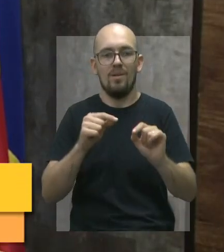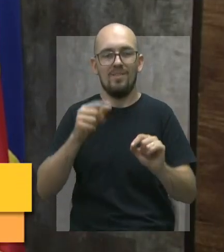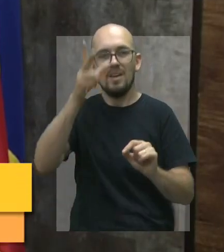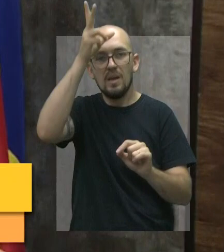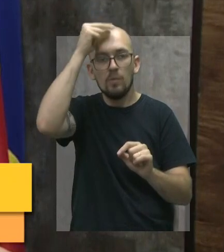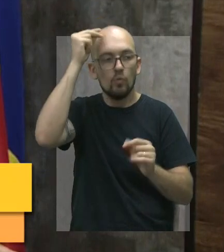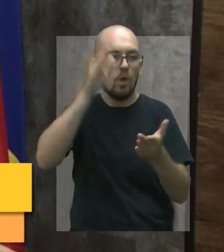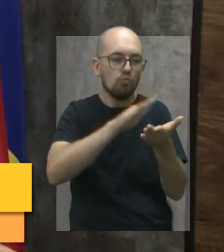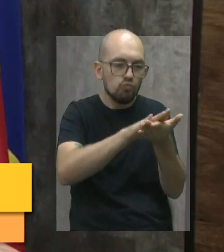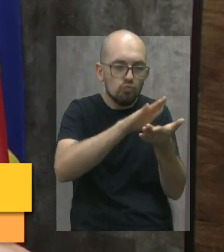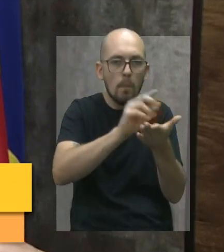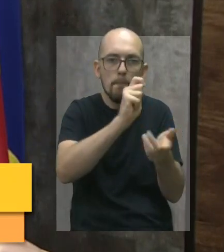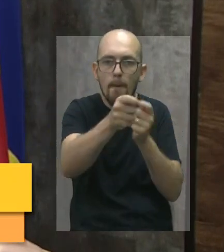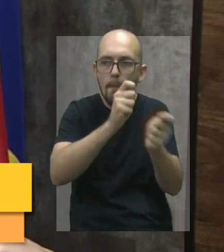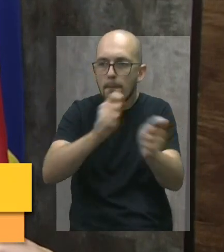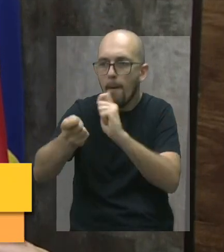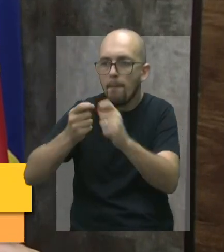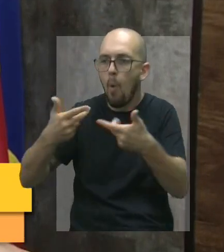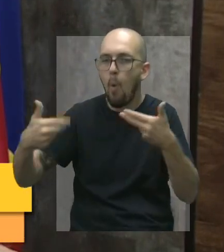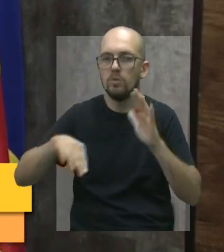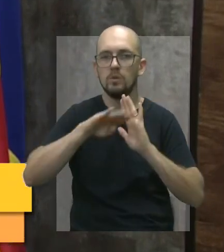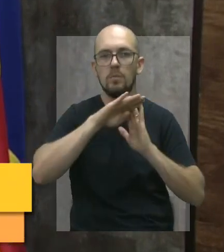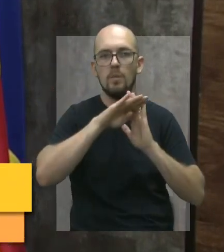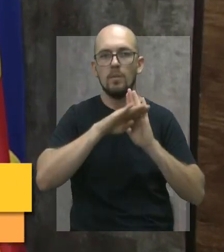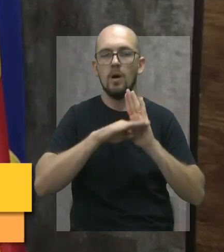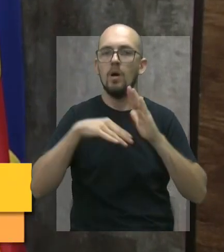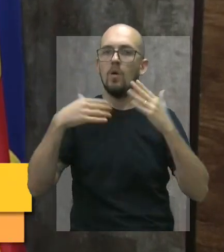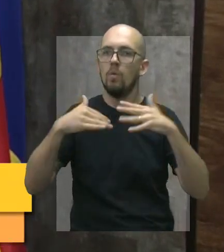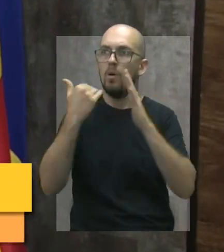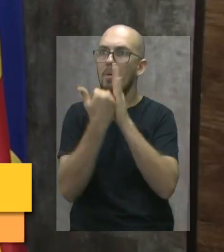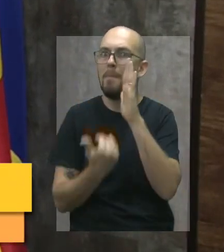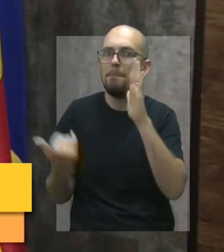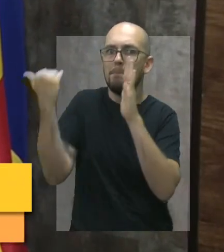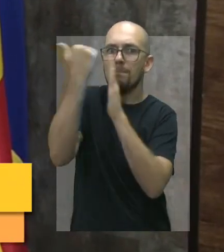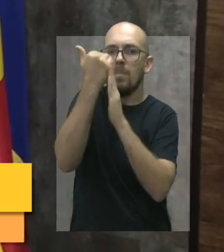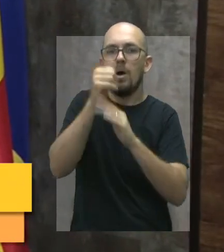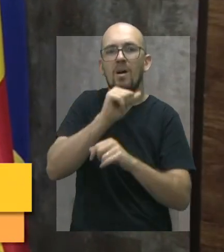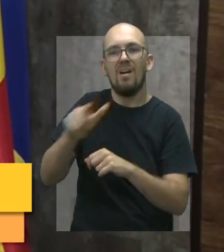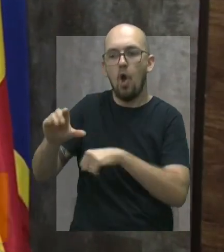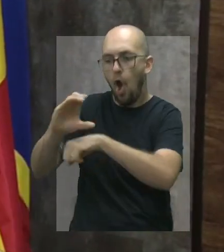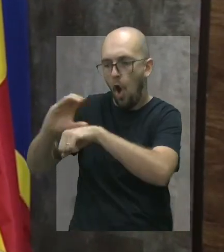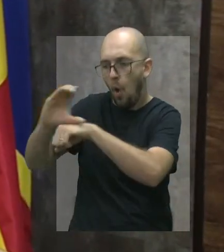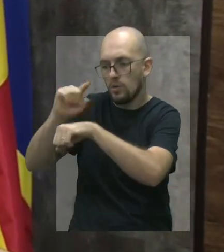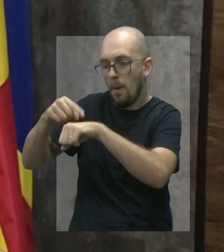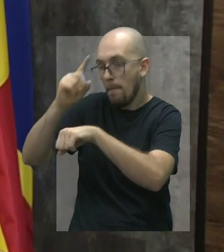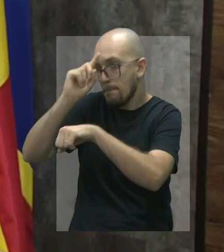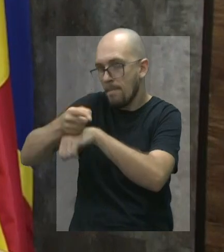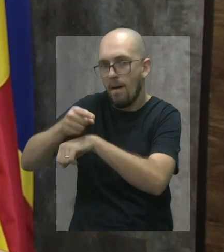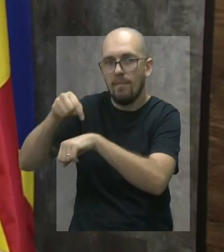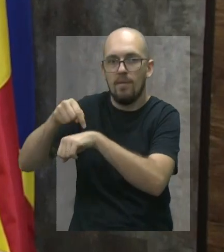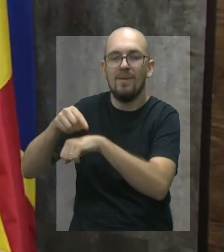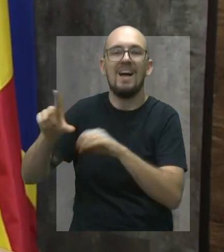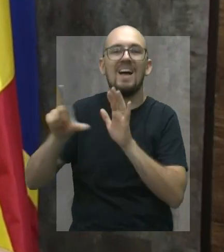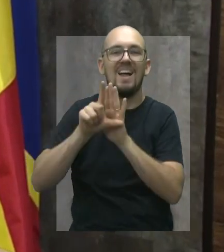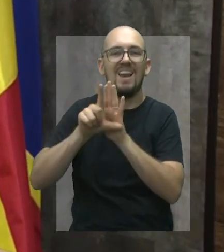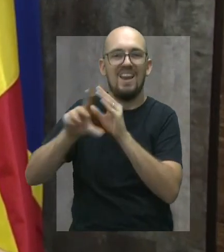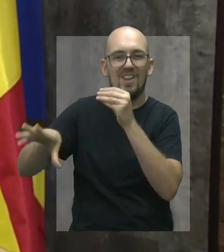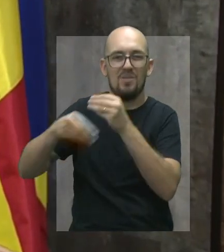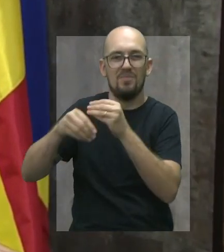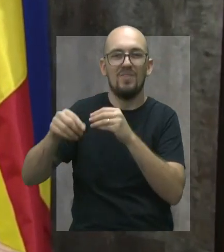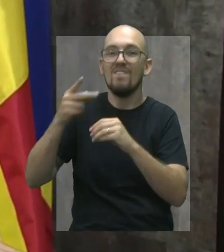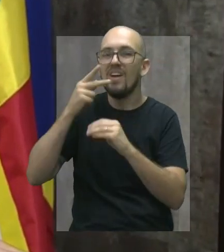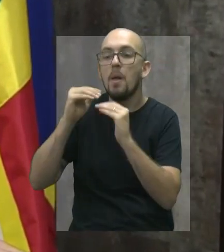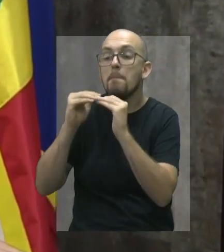saúde, recursos próprios na saúde, muito acima do limite constitucional. A Lei Complementar 141 determina que o